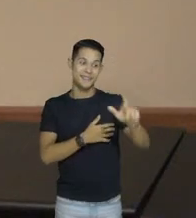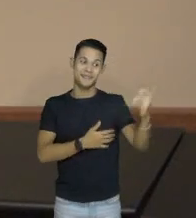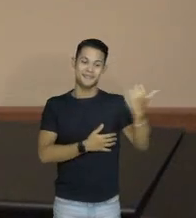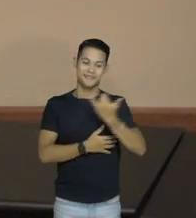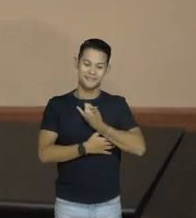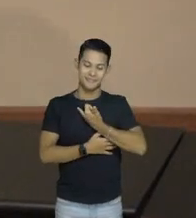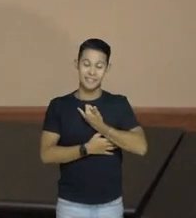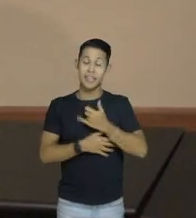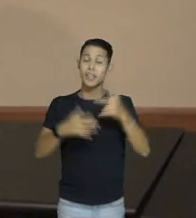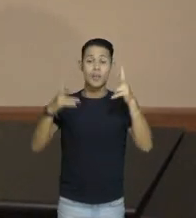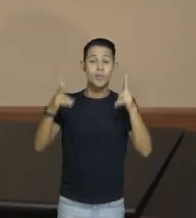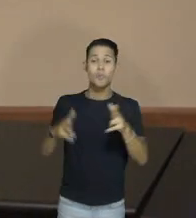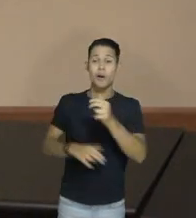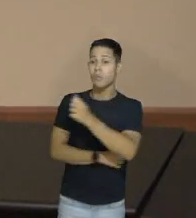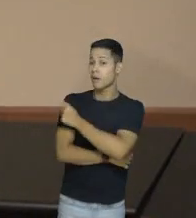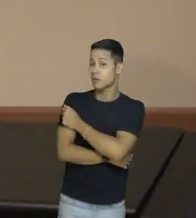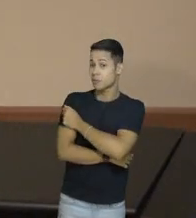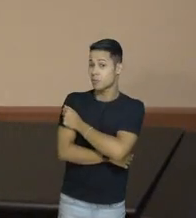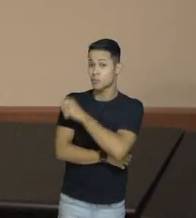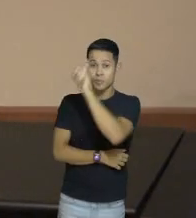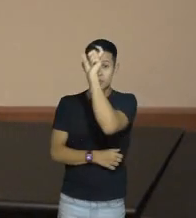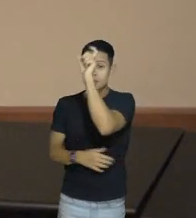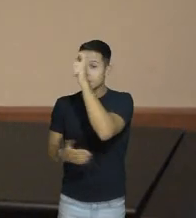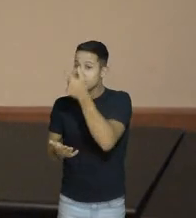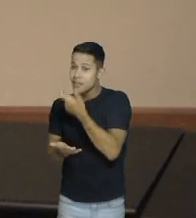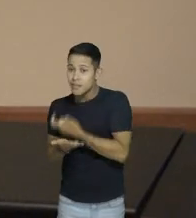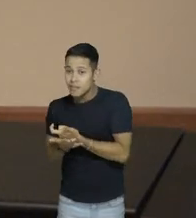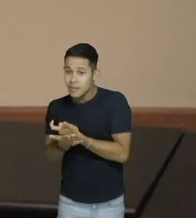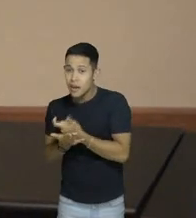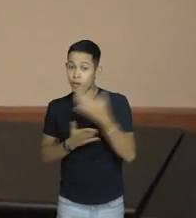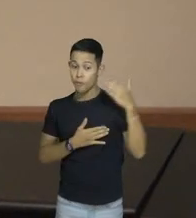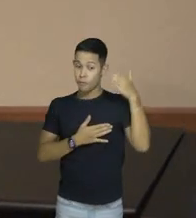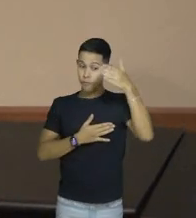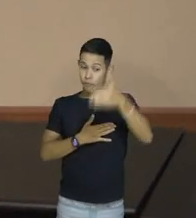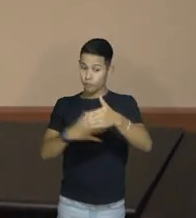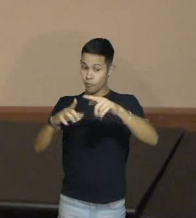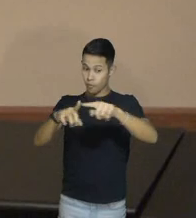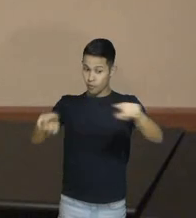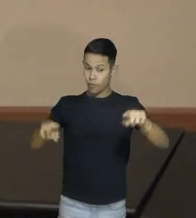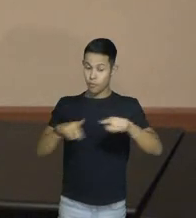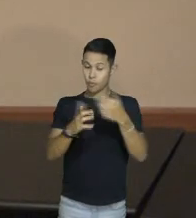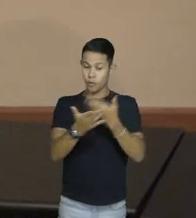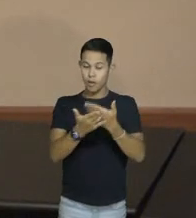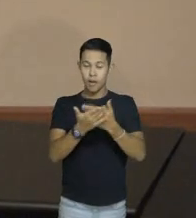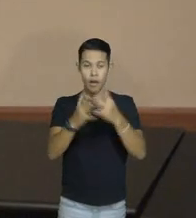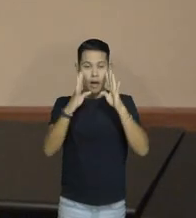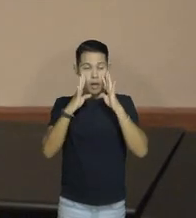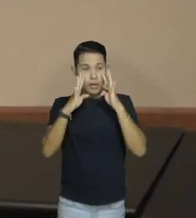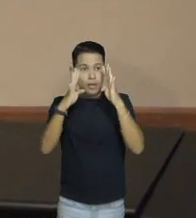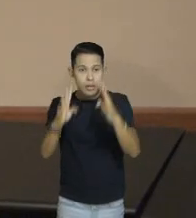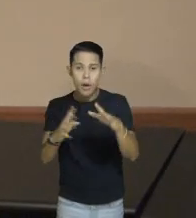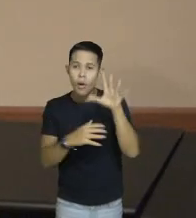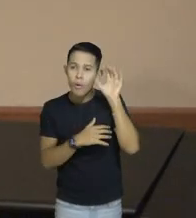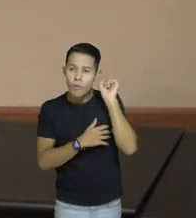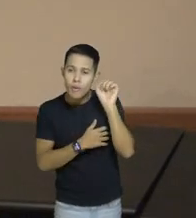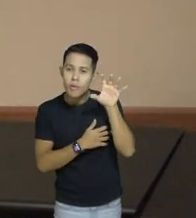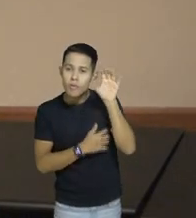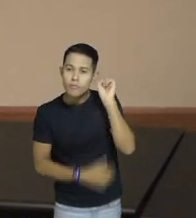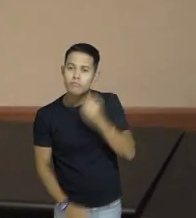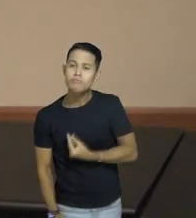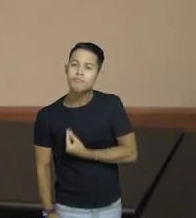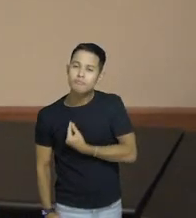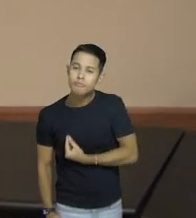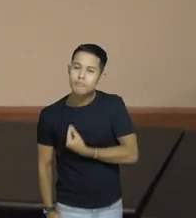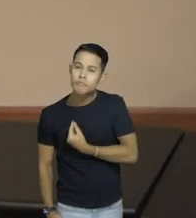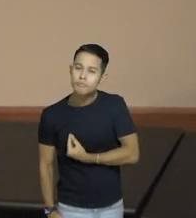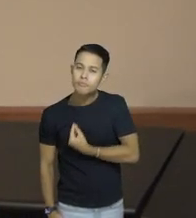com dislexia com TEPAC. Ele foi para a sala de aula, ele ouviu o professor, ele está lá, ele está